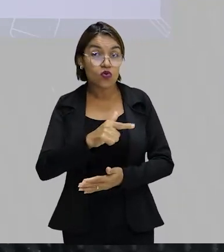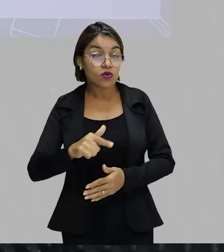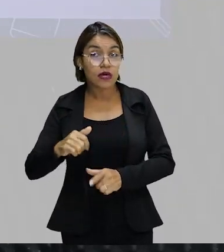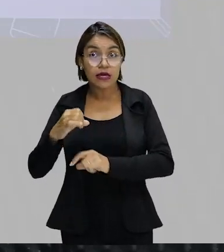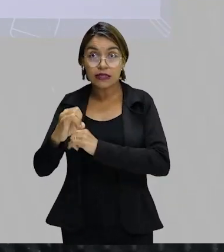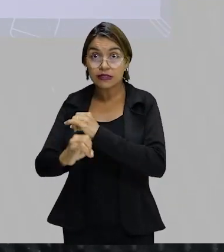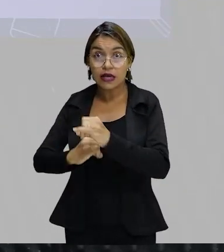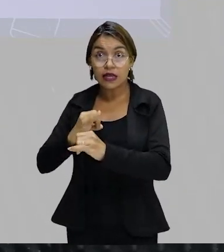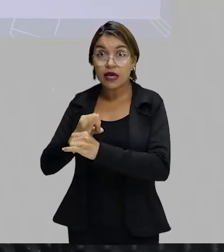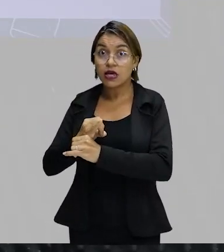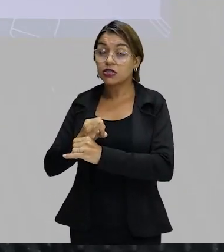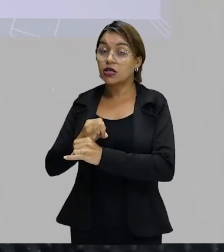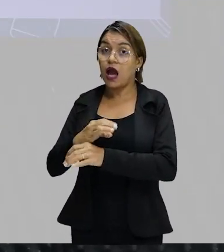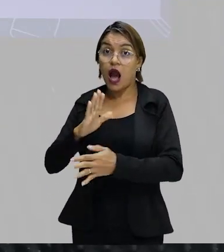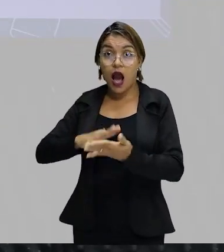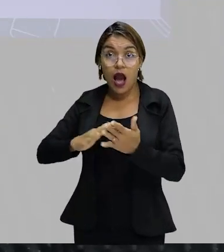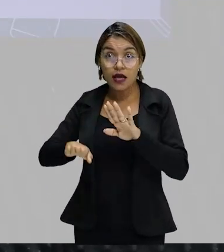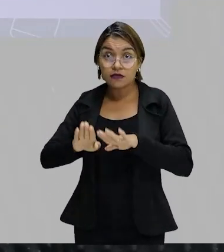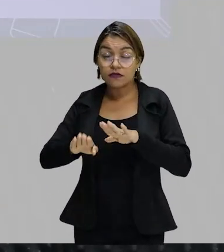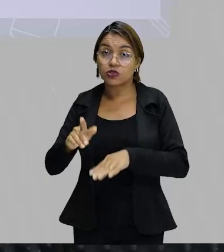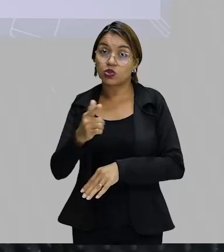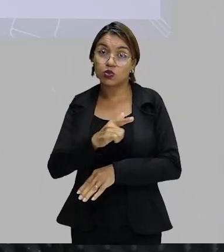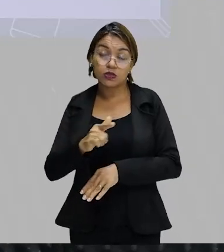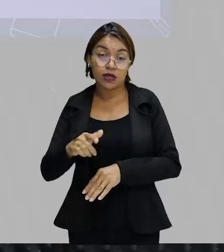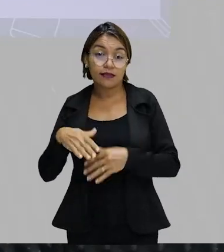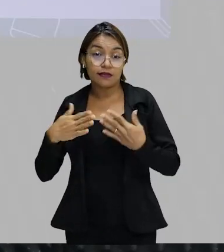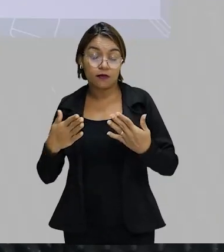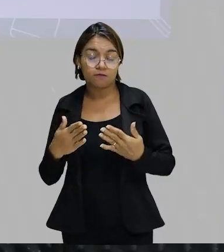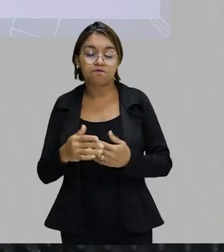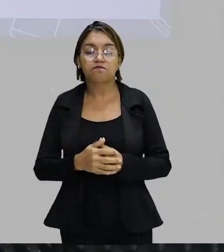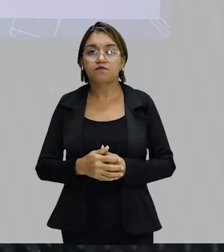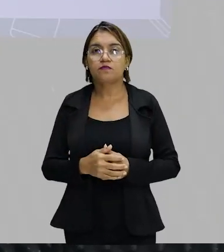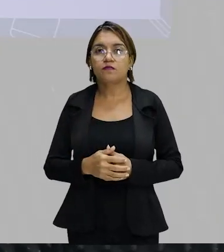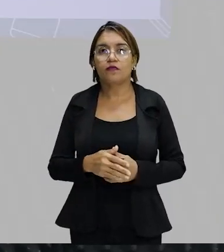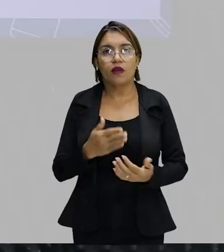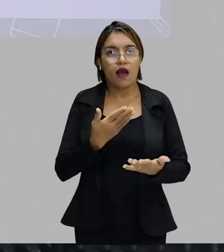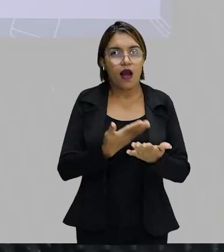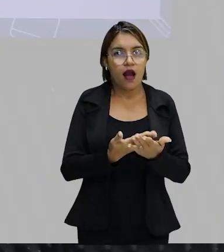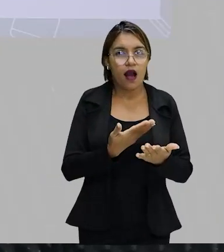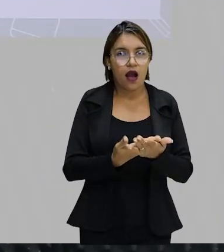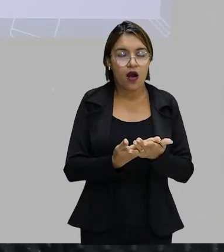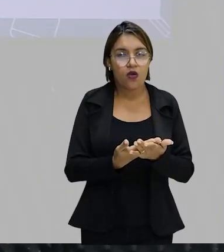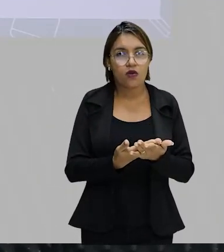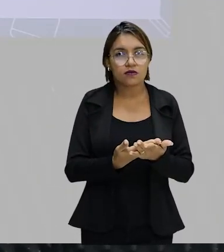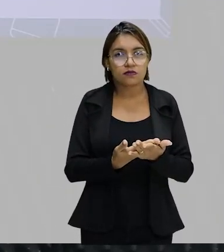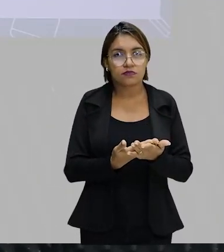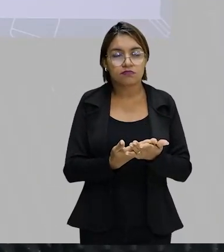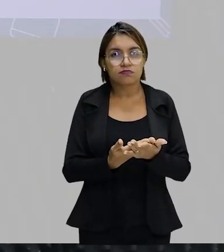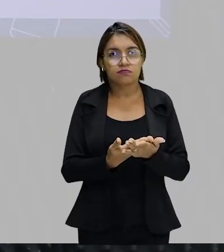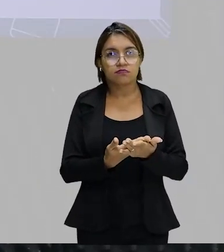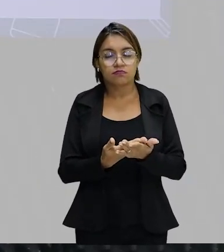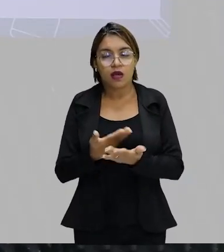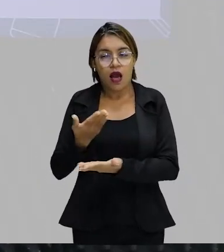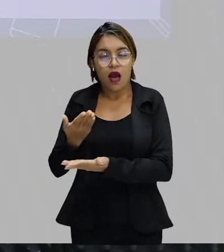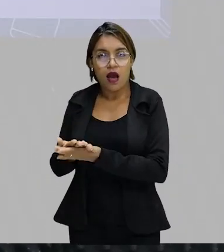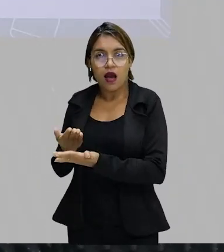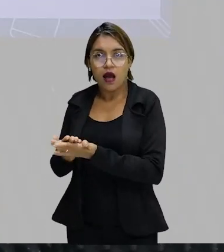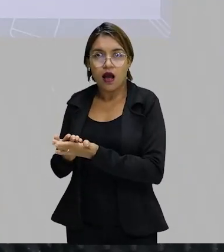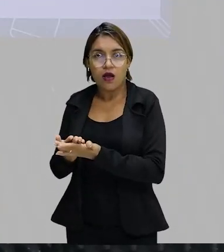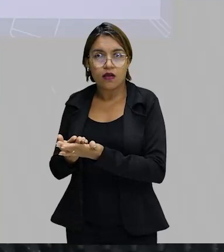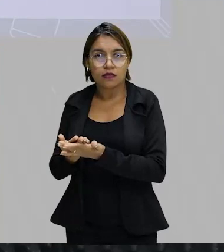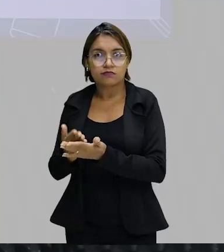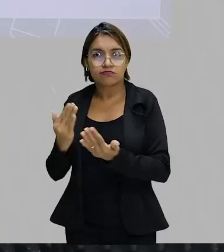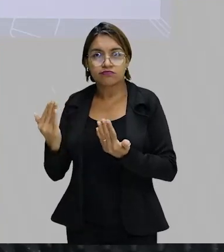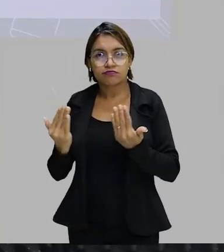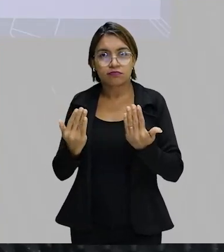convido a pegar as duas aulas e fazer uma comparação. E lá você vai encontrar a diferenciação entre as duas. Olha só